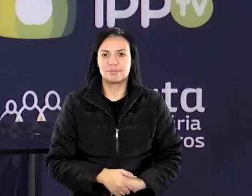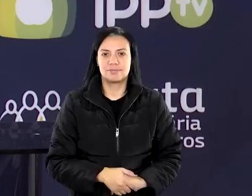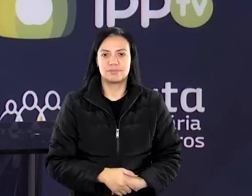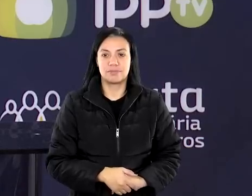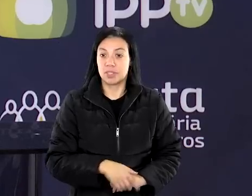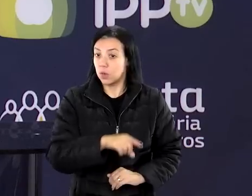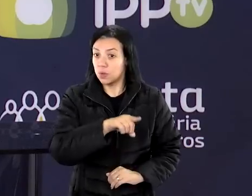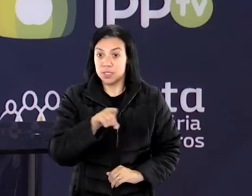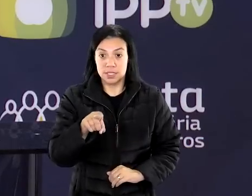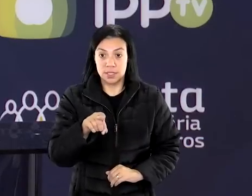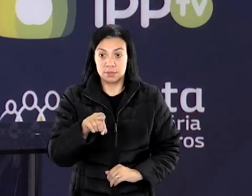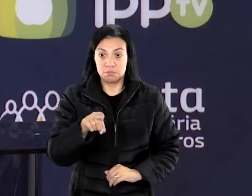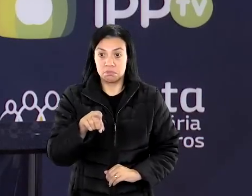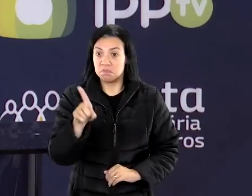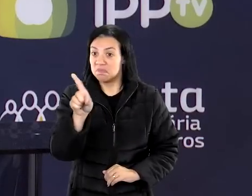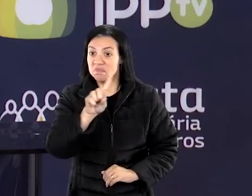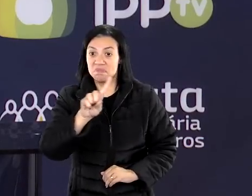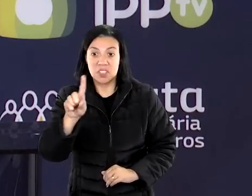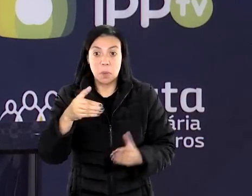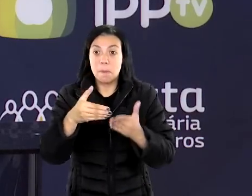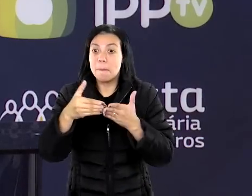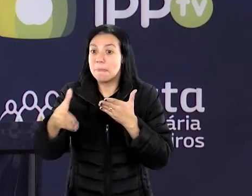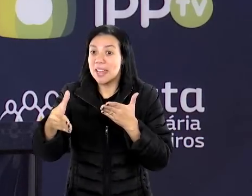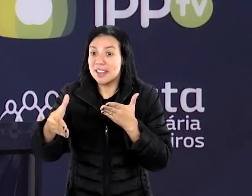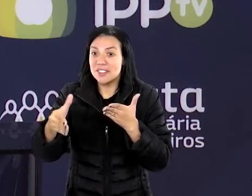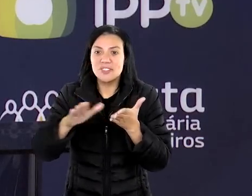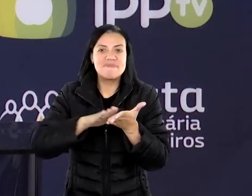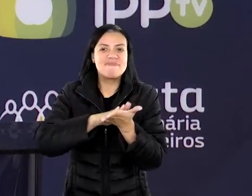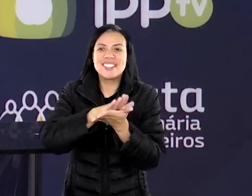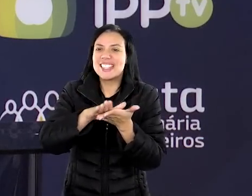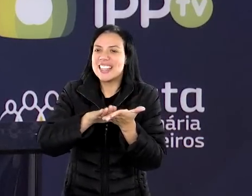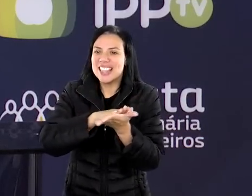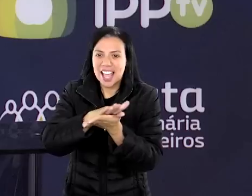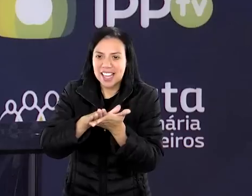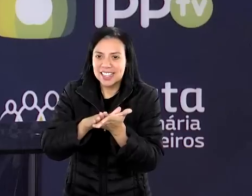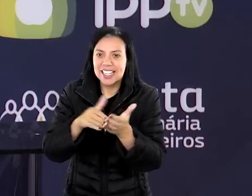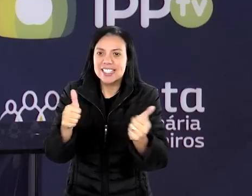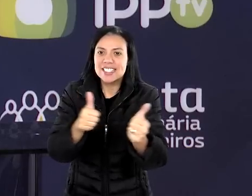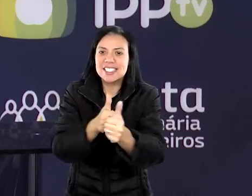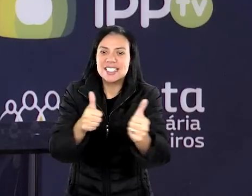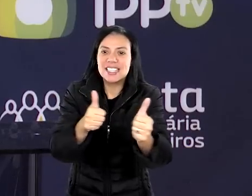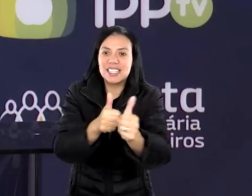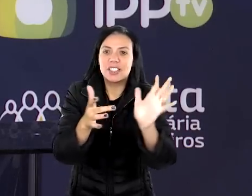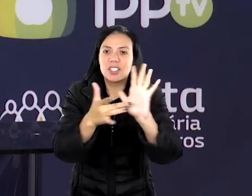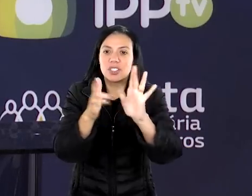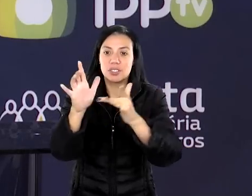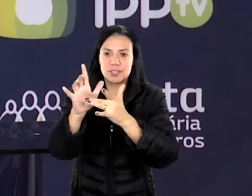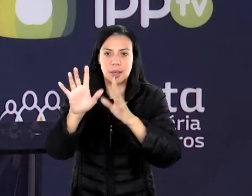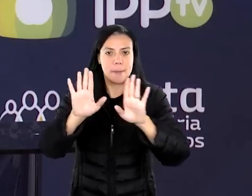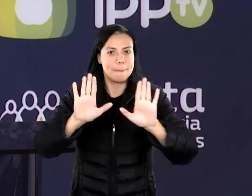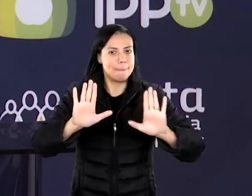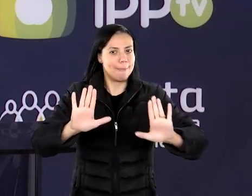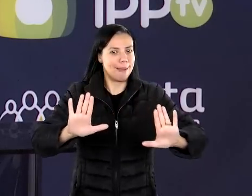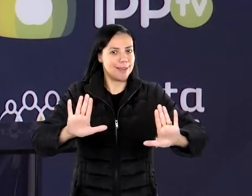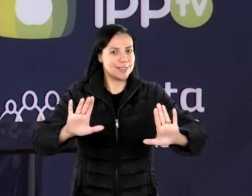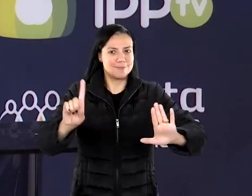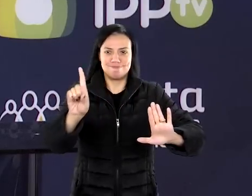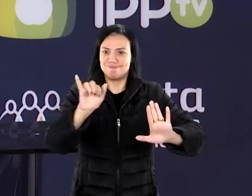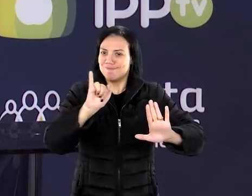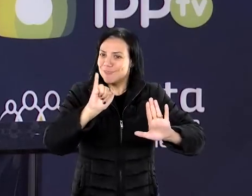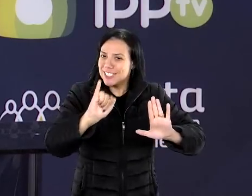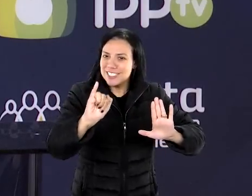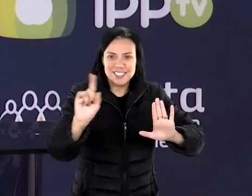Você não perde nada em seguir a Jesus. Você perde tudo se você não seguir a